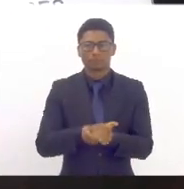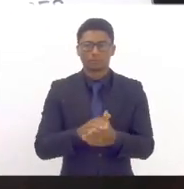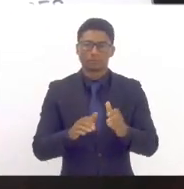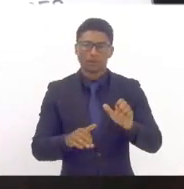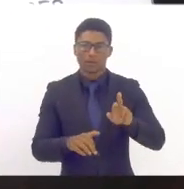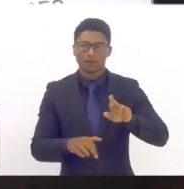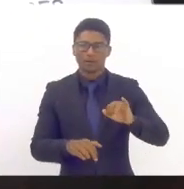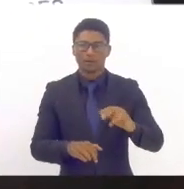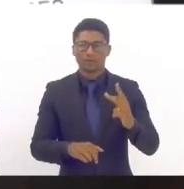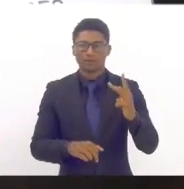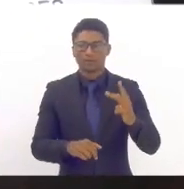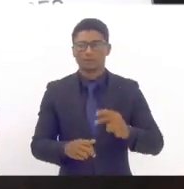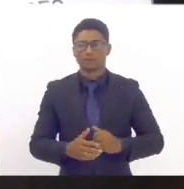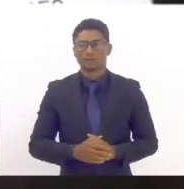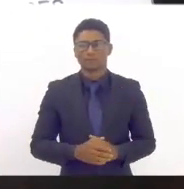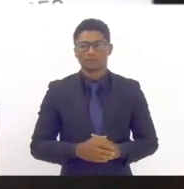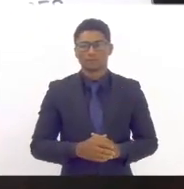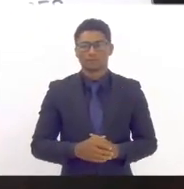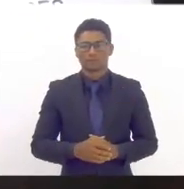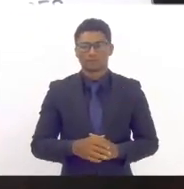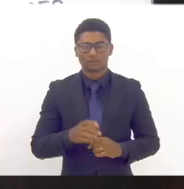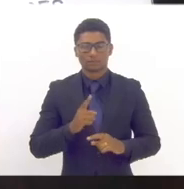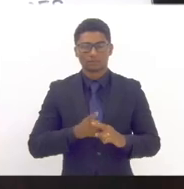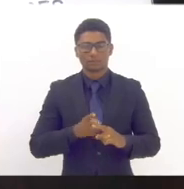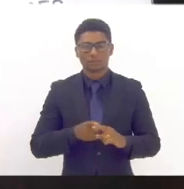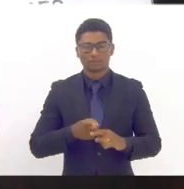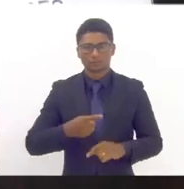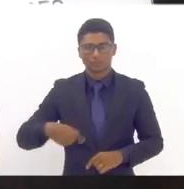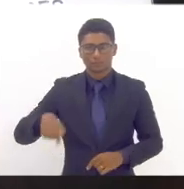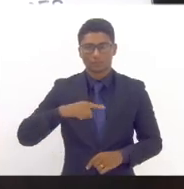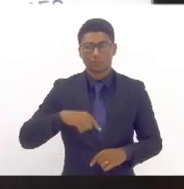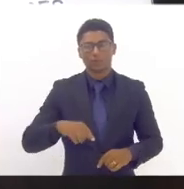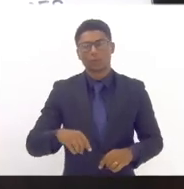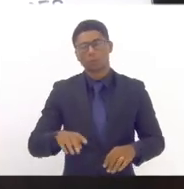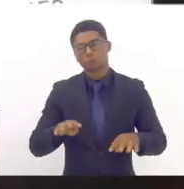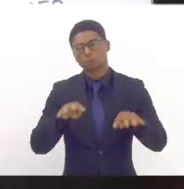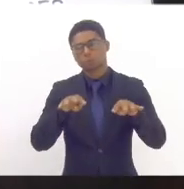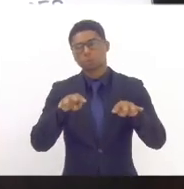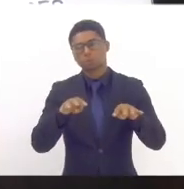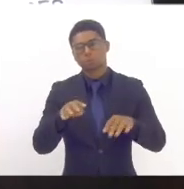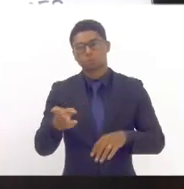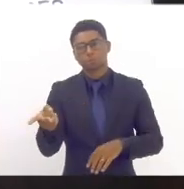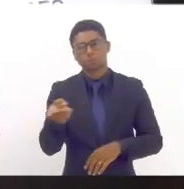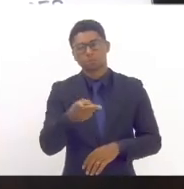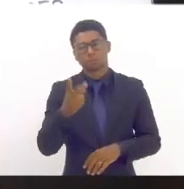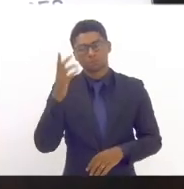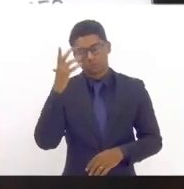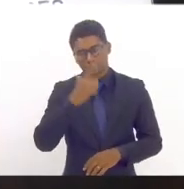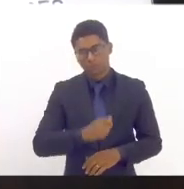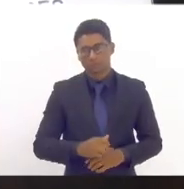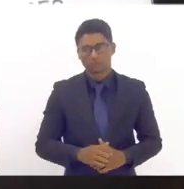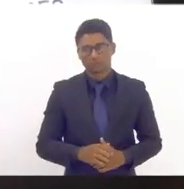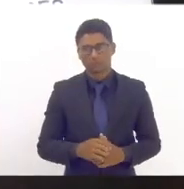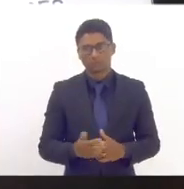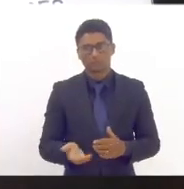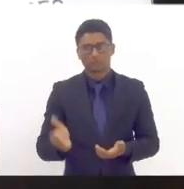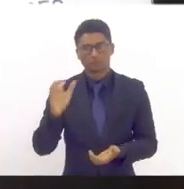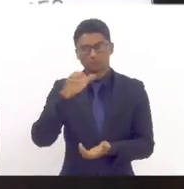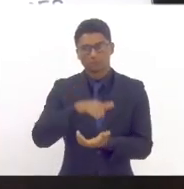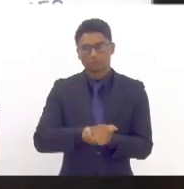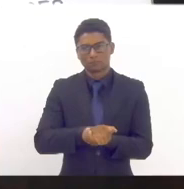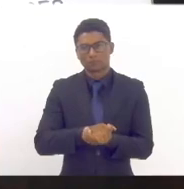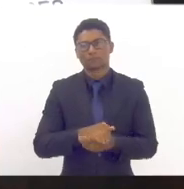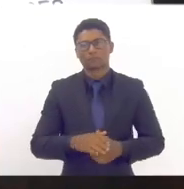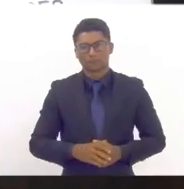arrasar logo de vez. Porque assim, a gente vê que é uma coisa bonita, sentida, esse casamento que foi